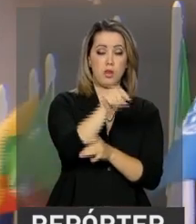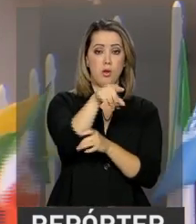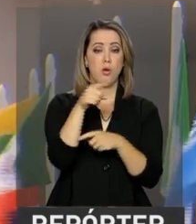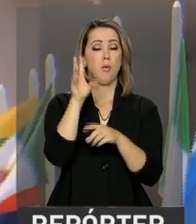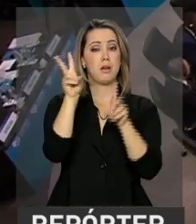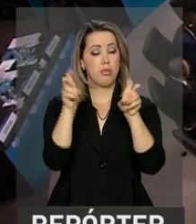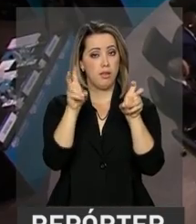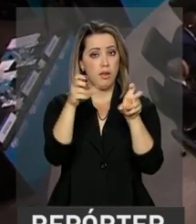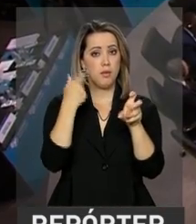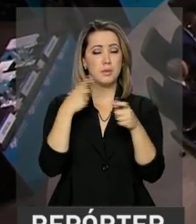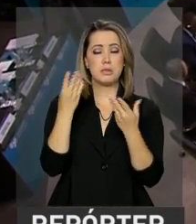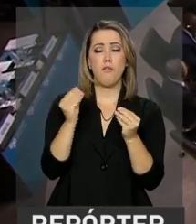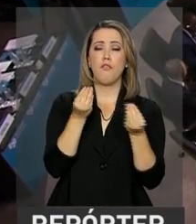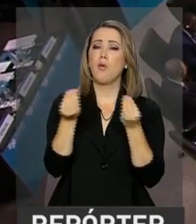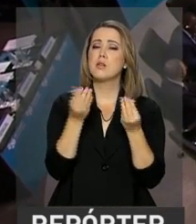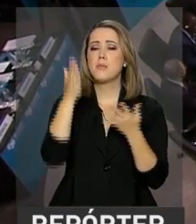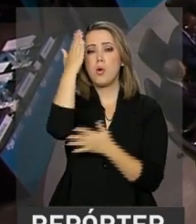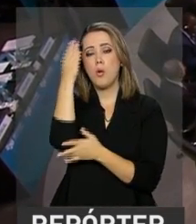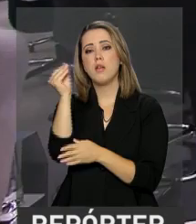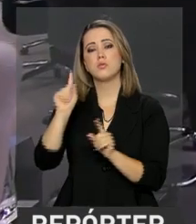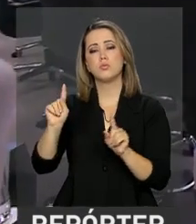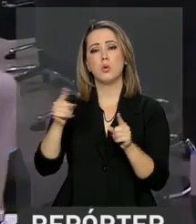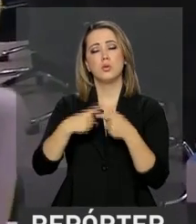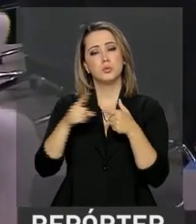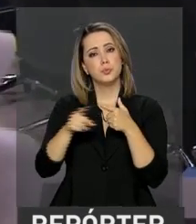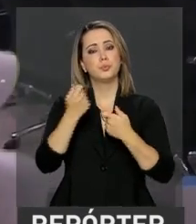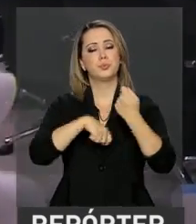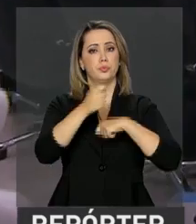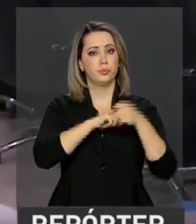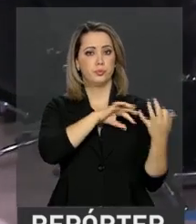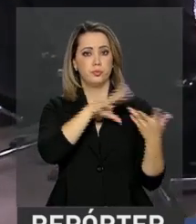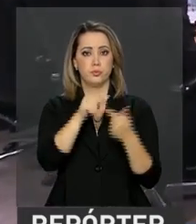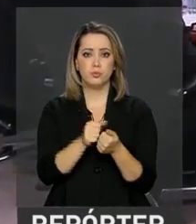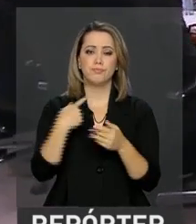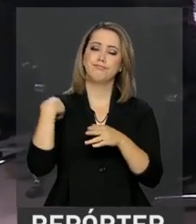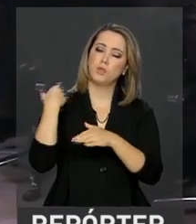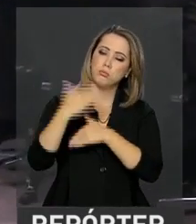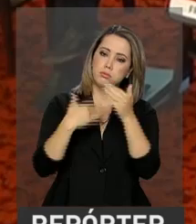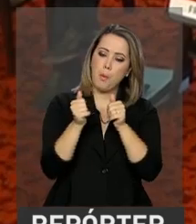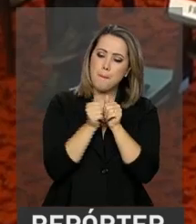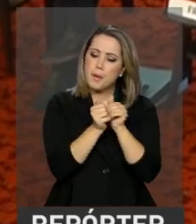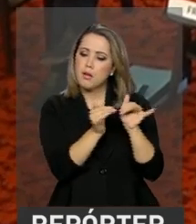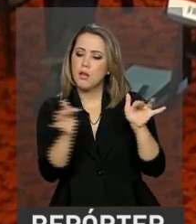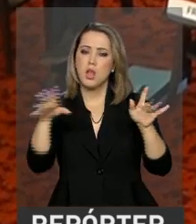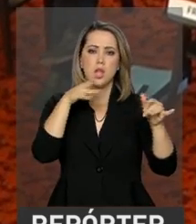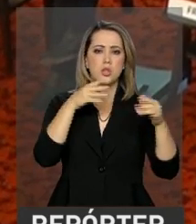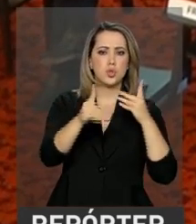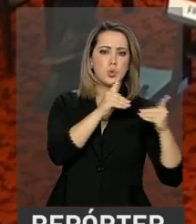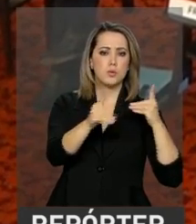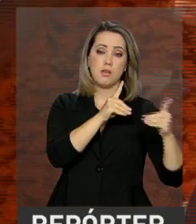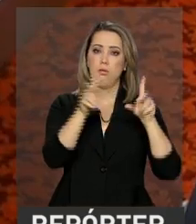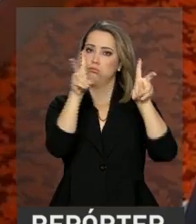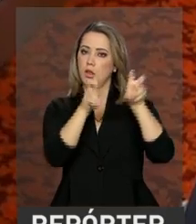necessidades e desafios do sistema financeiro internacional de lá para cá as pautas foram ampliadas e hoje o grupo é